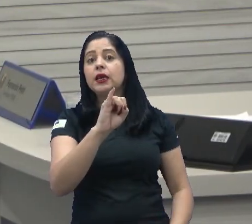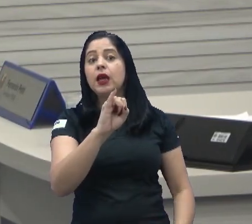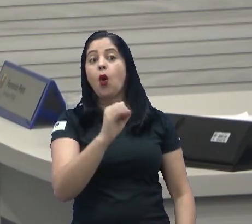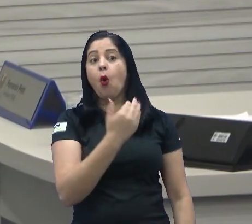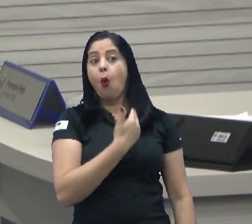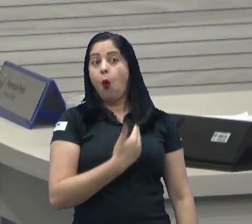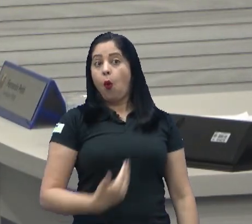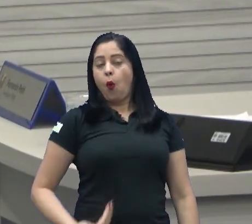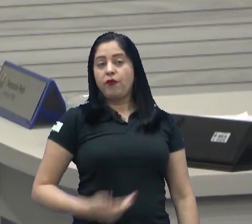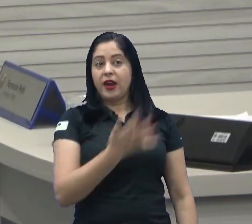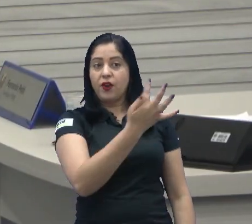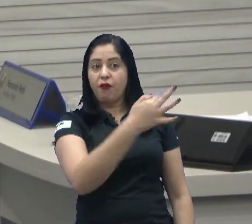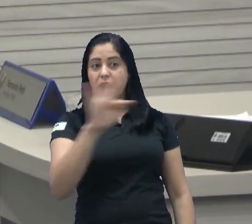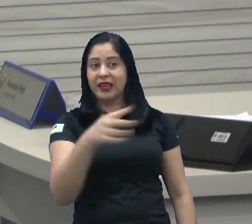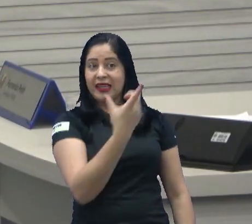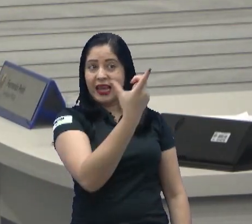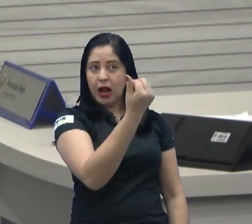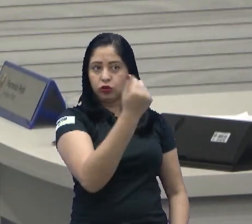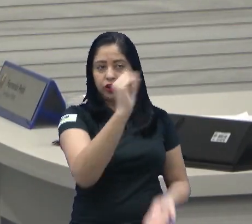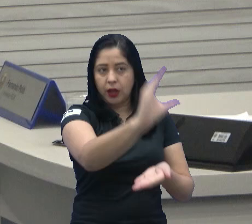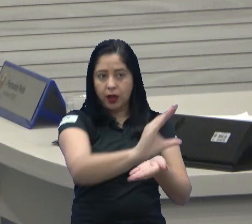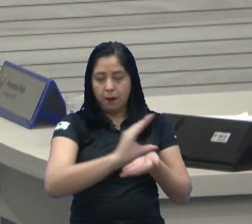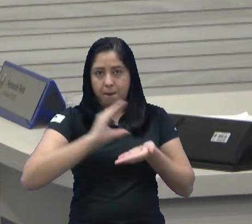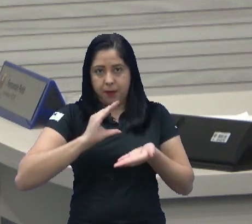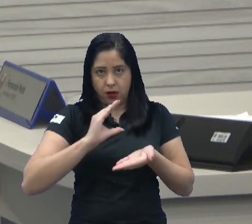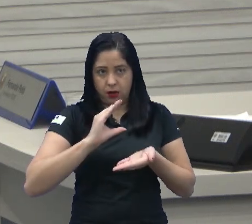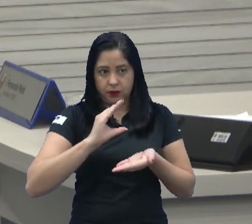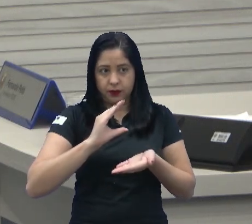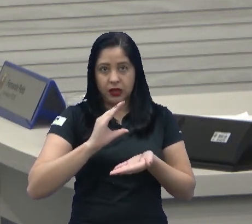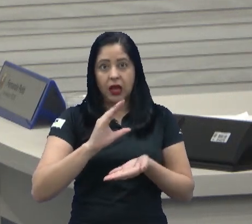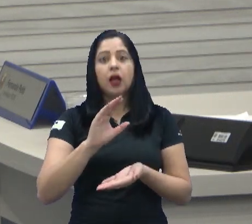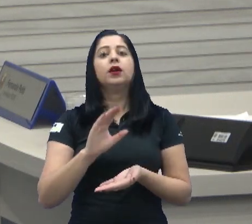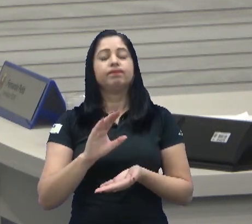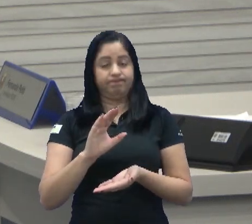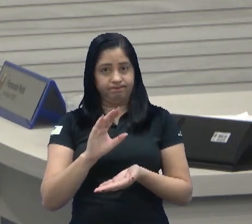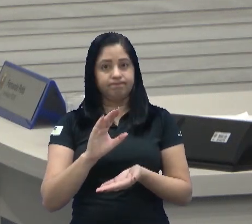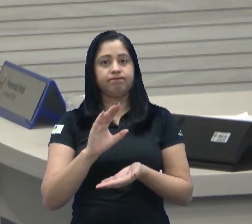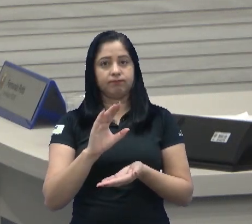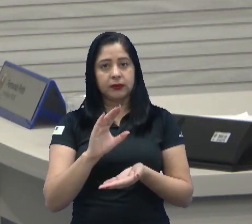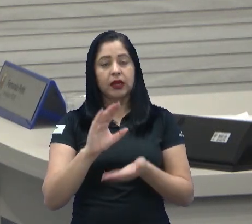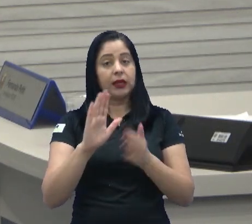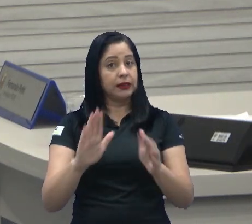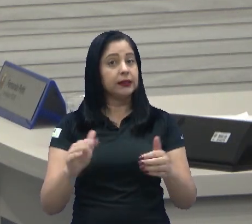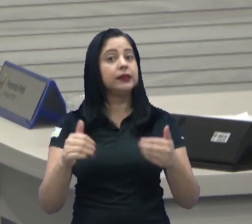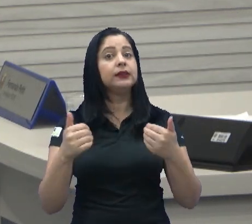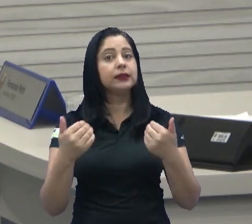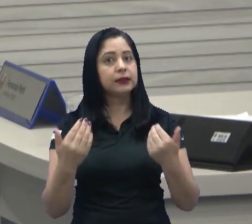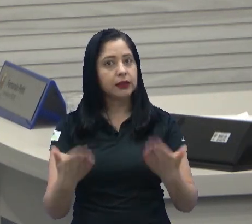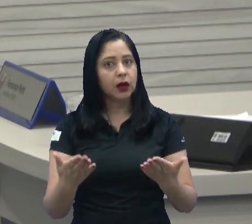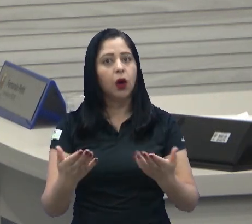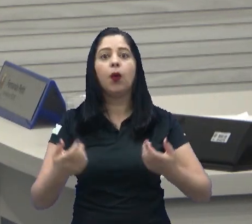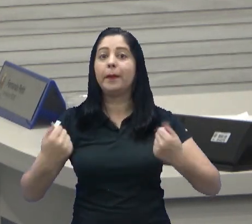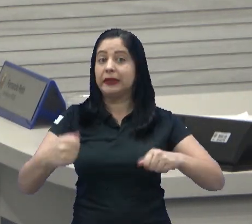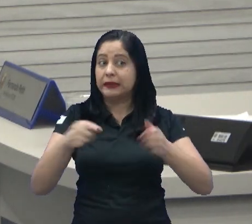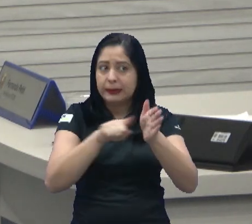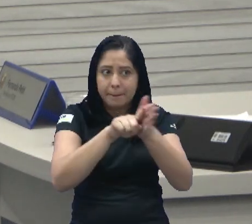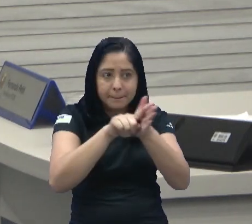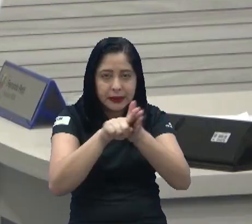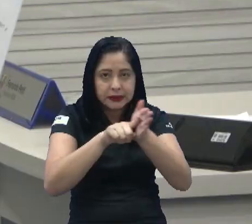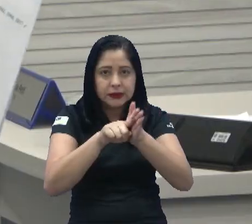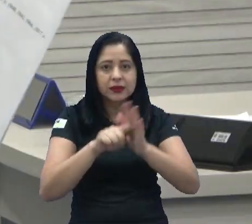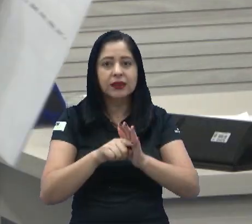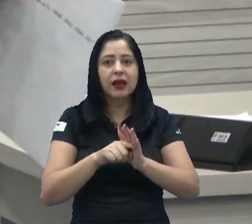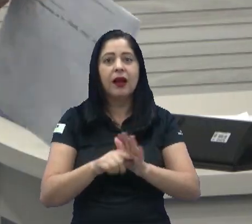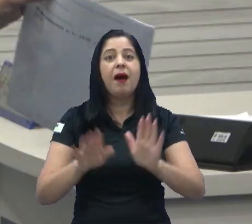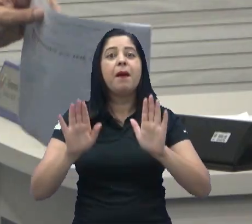diretamente, e isso não está sendo pago. Então, nós vamos se somar também a isso, senhor presidente, para a gente levantar essa questão. Agora,